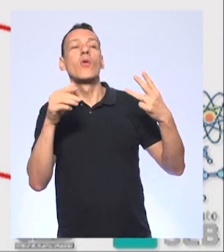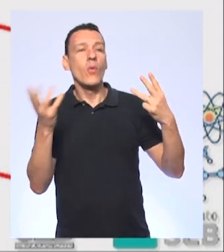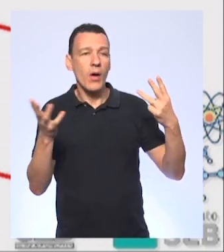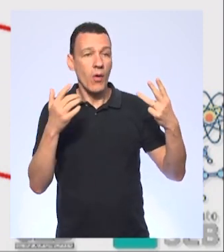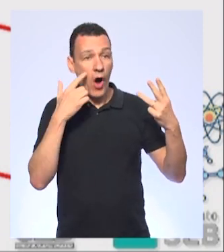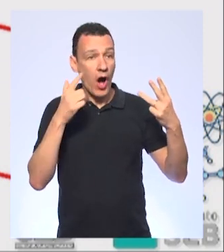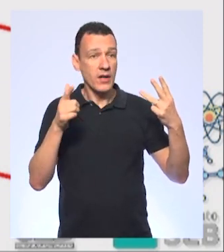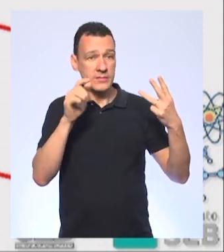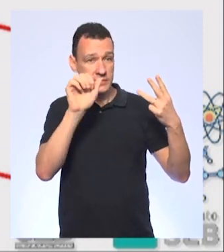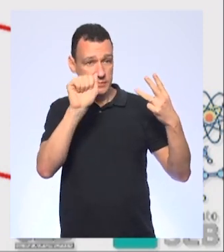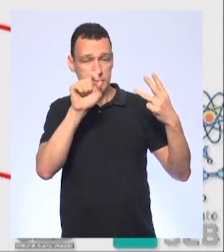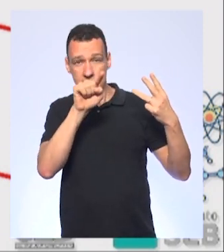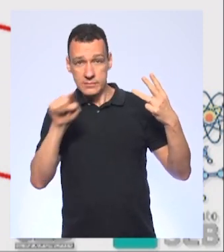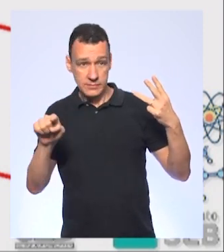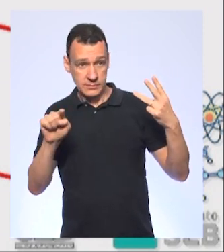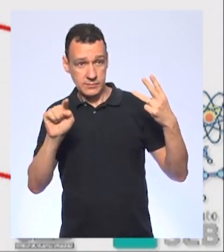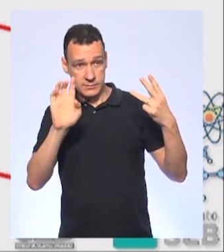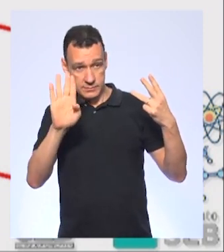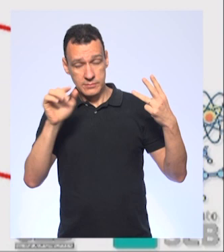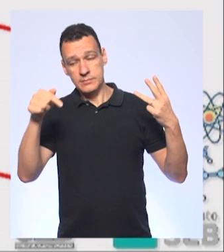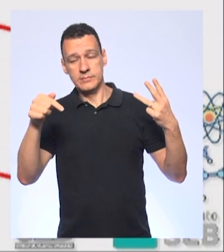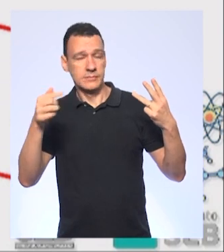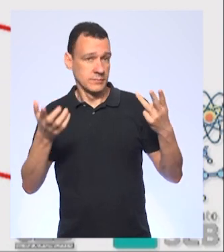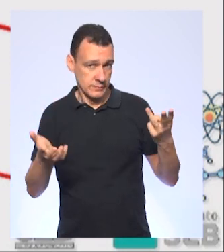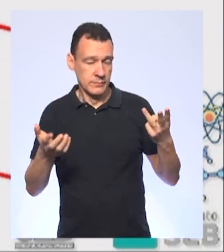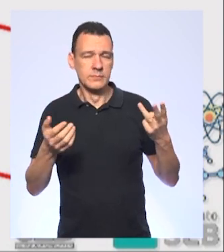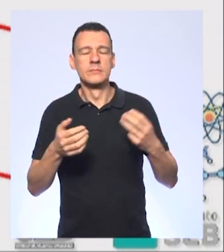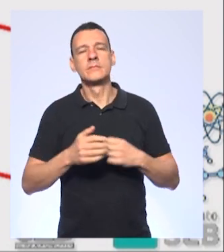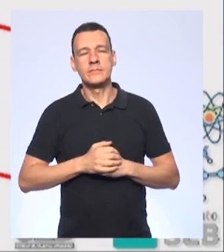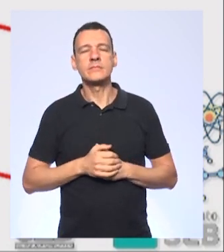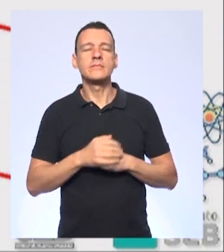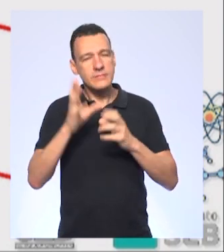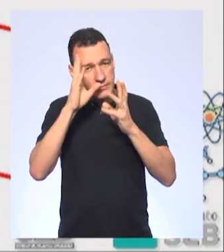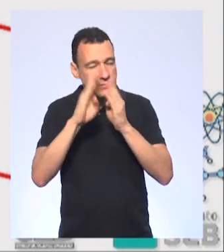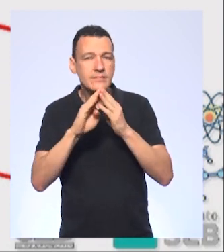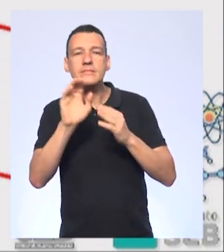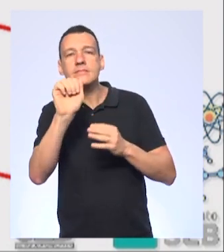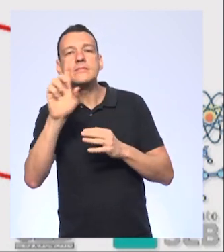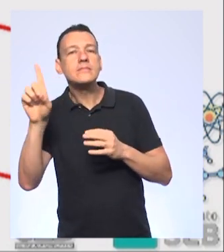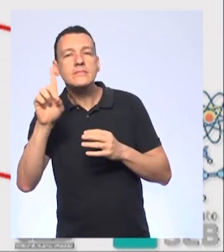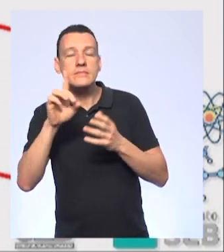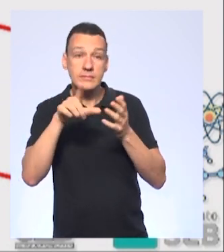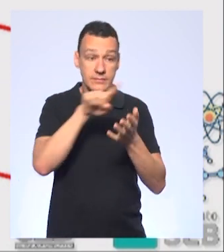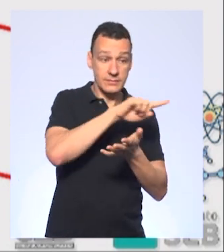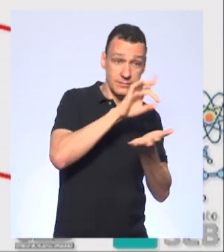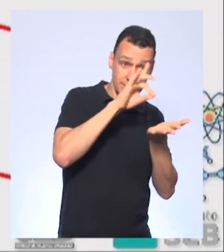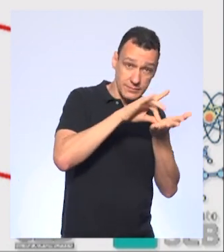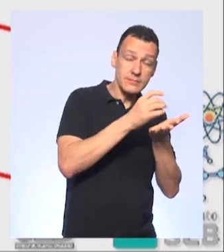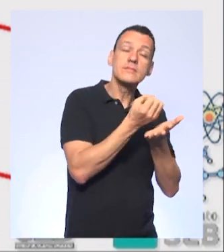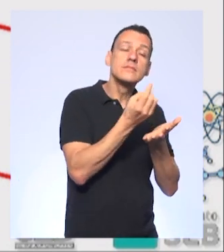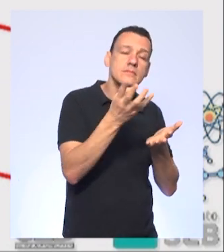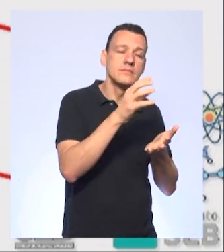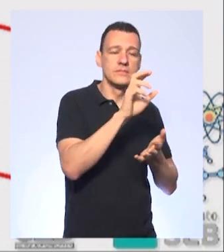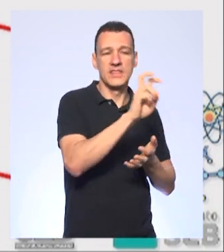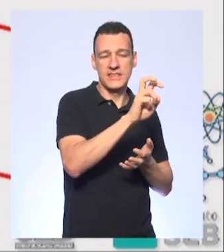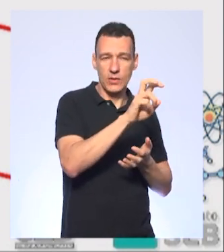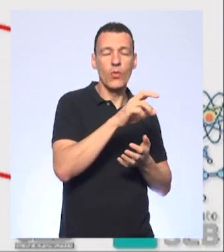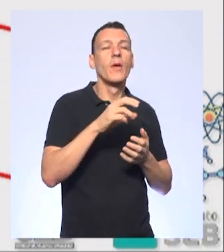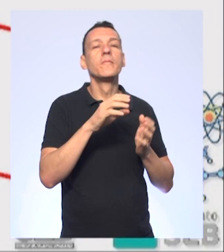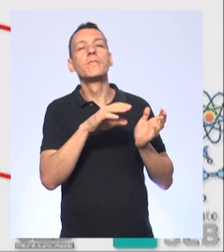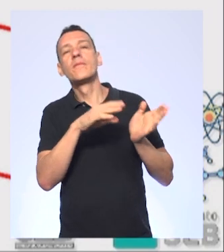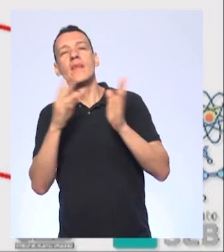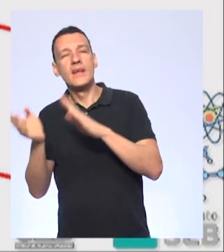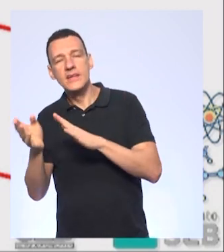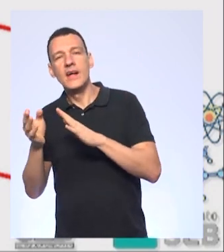B, 7. Quanto vale o segmento AD na figura original? 5. E quanto vale